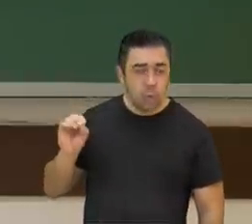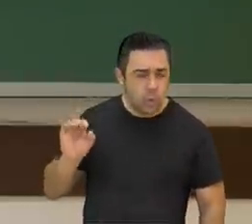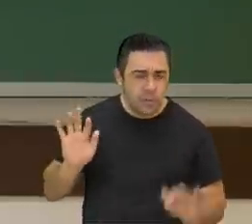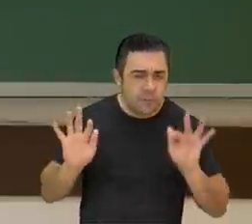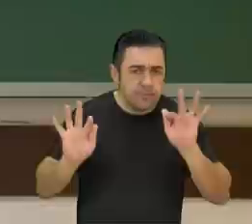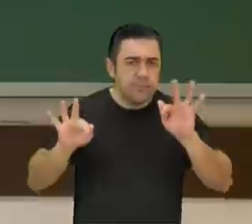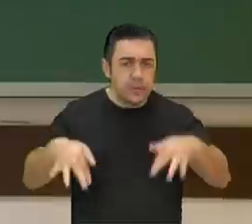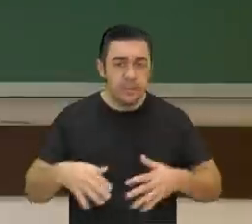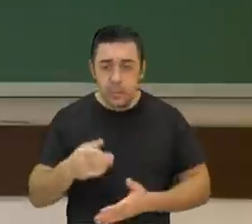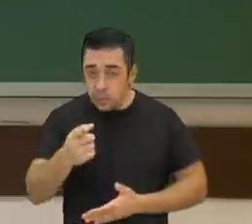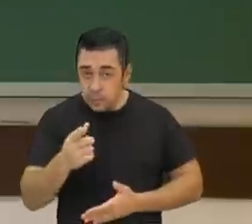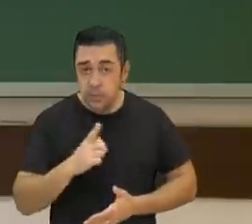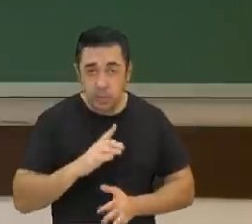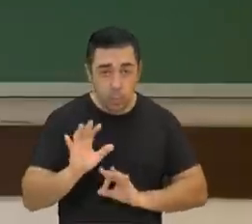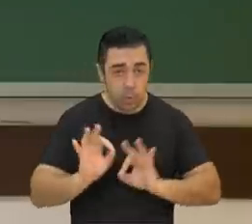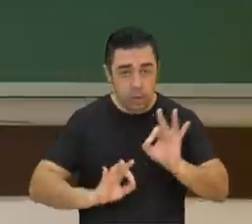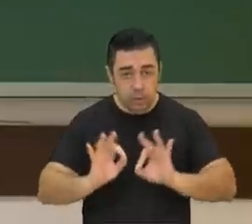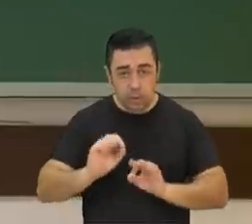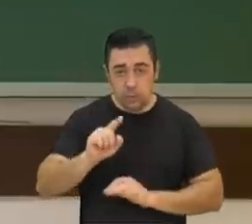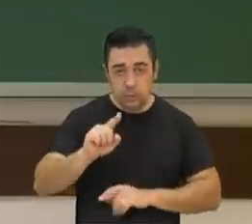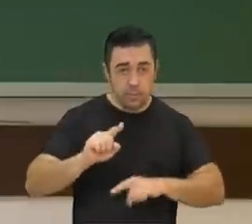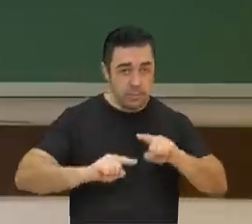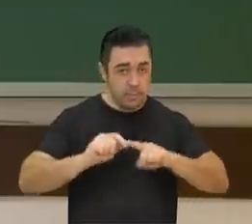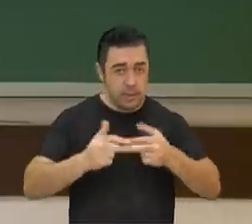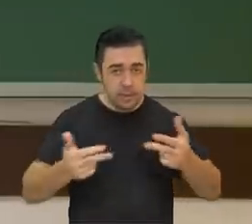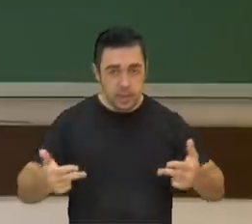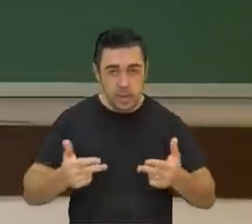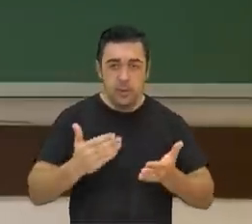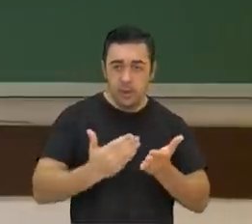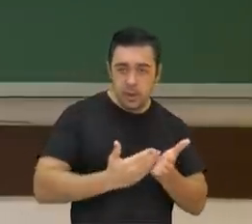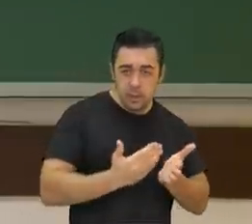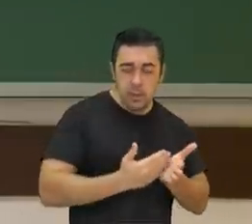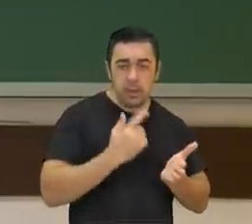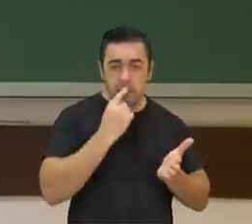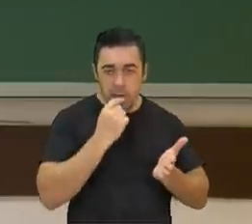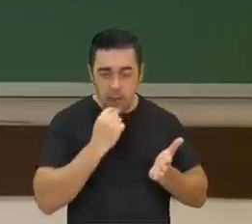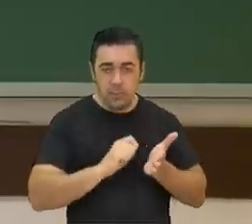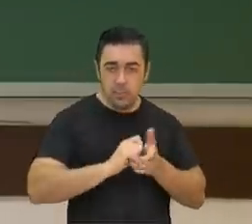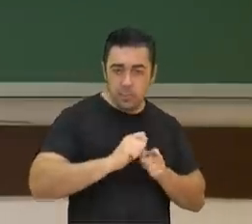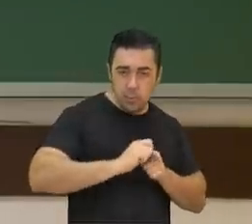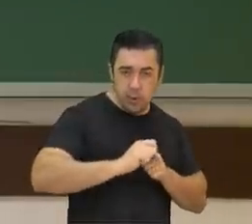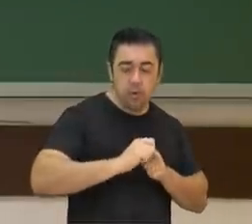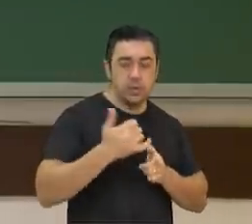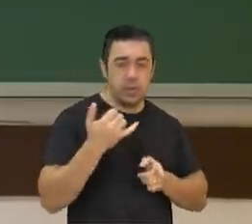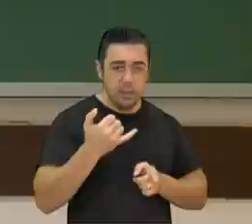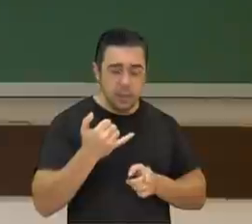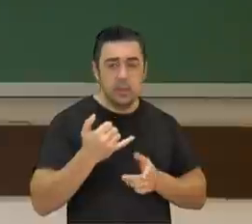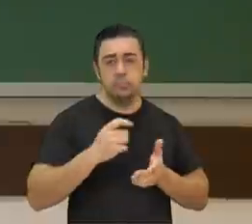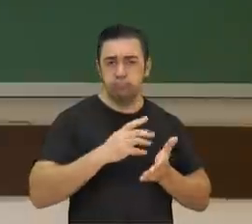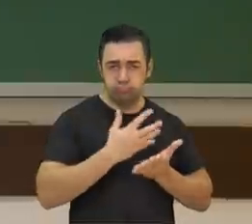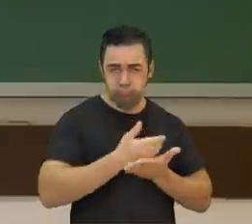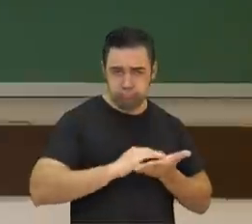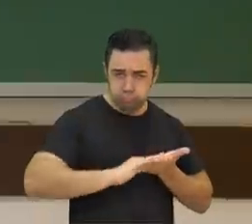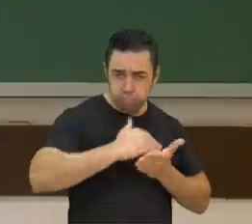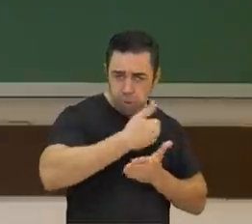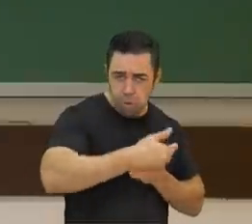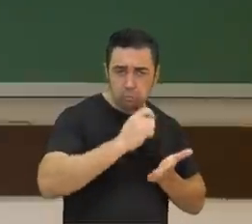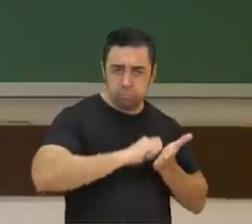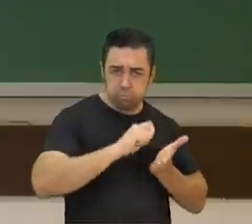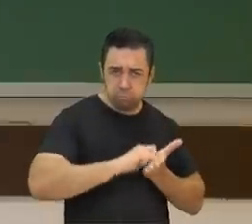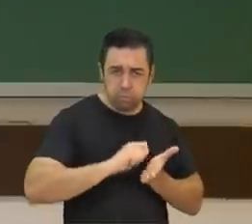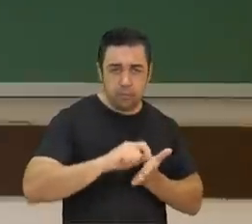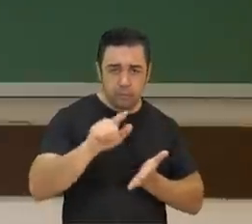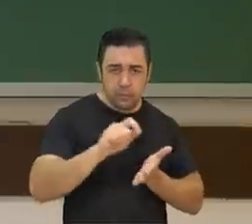já tenham aí se organizado com materiais, né? Caderno, lápis, borracha, caneta, bloco de anotações, enfim, onde vocês